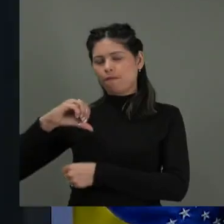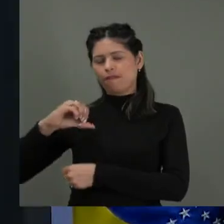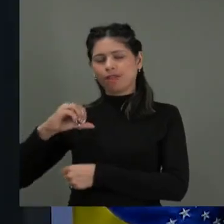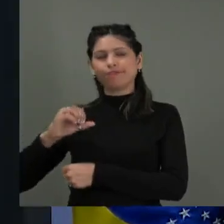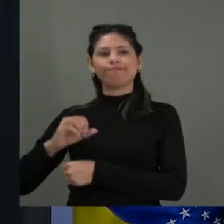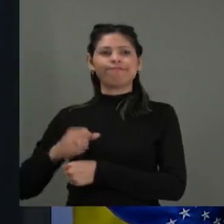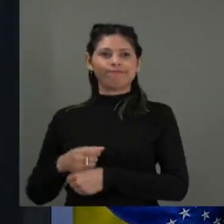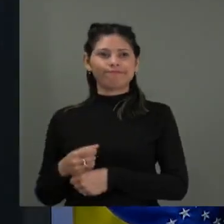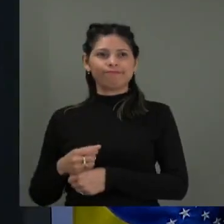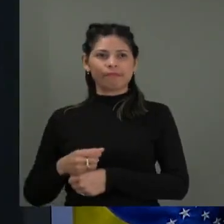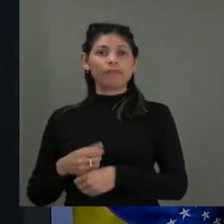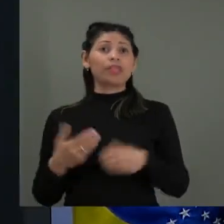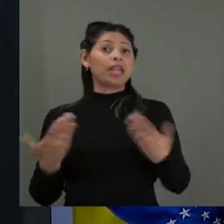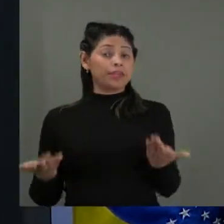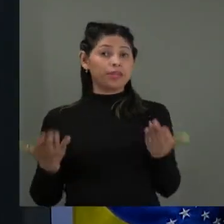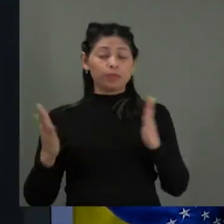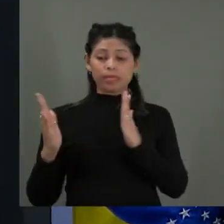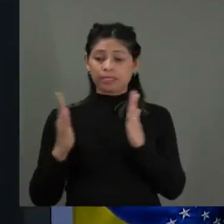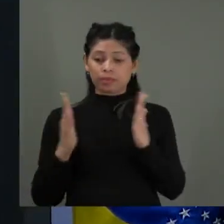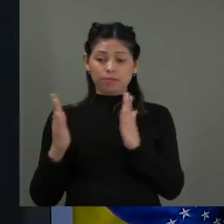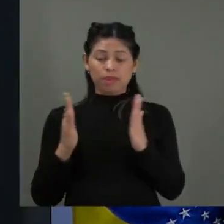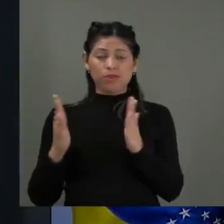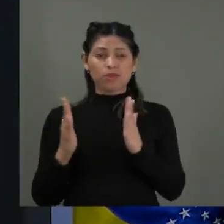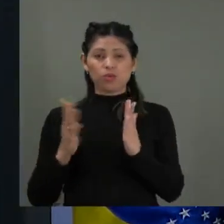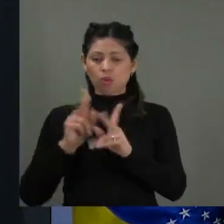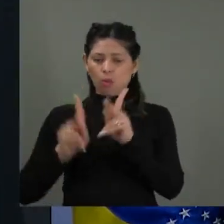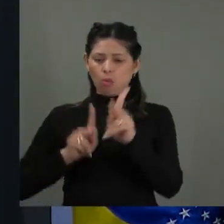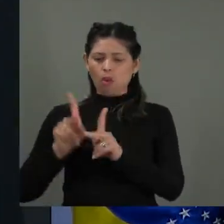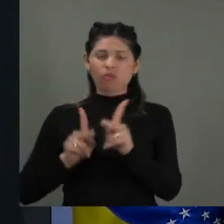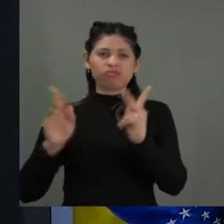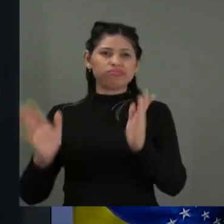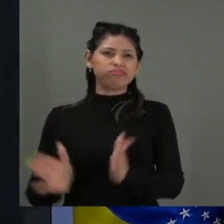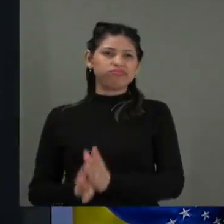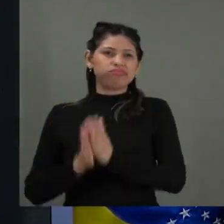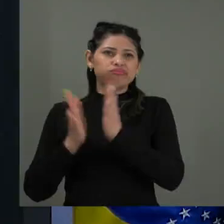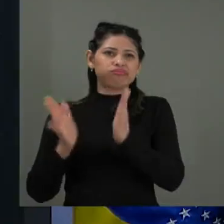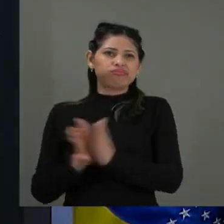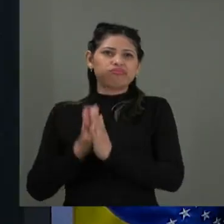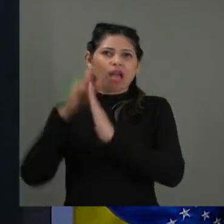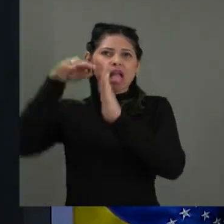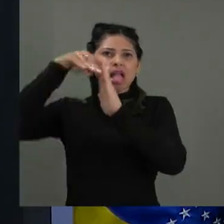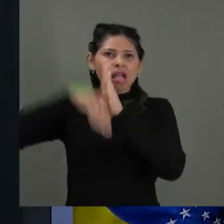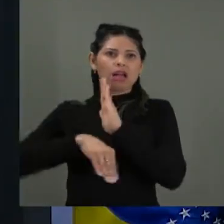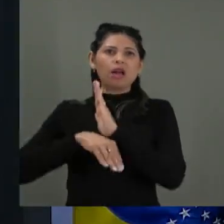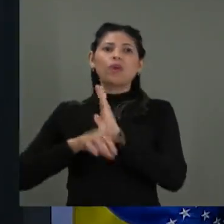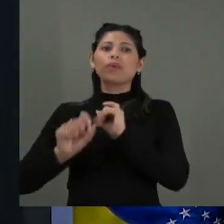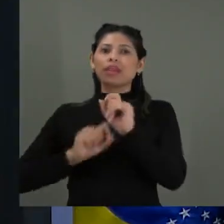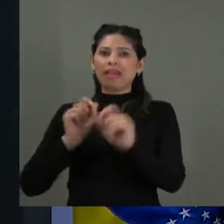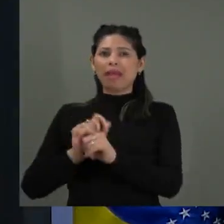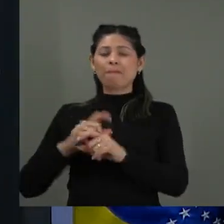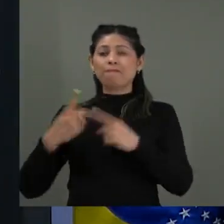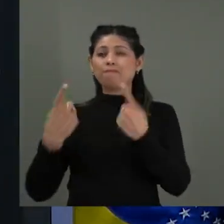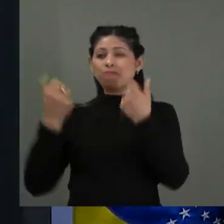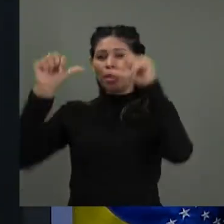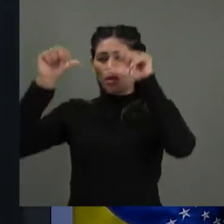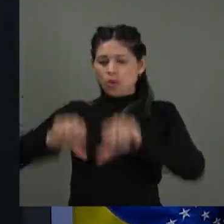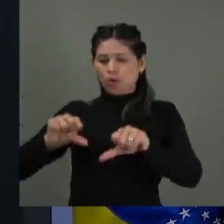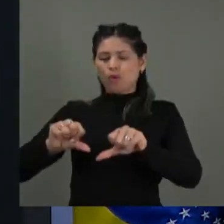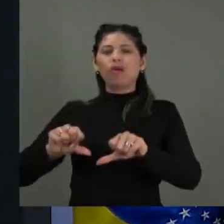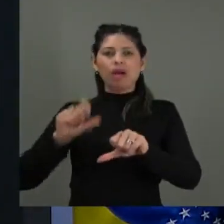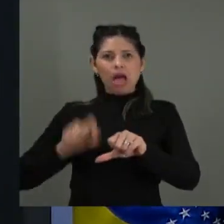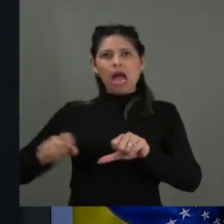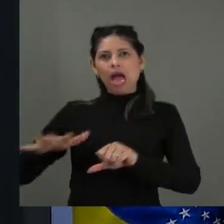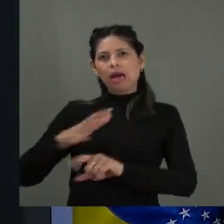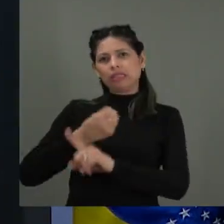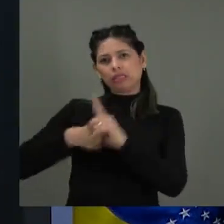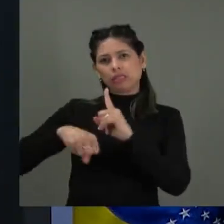o empobrecimento da população, ao mesmo tempo que se ampliou o caos na segurança pública. Mas não